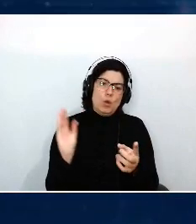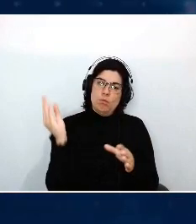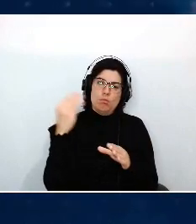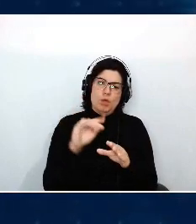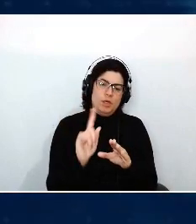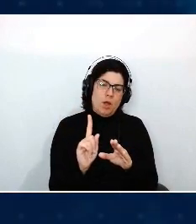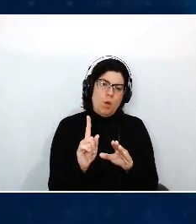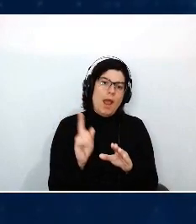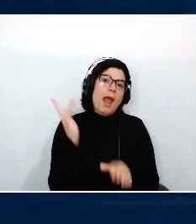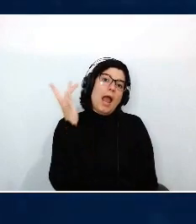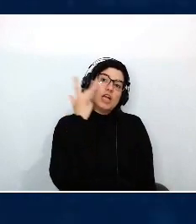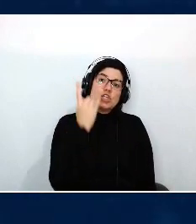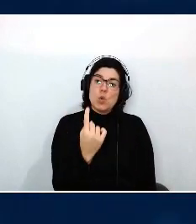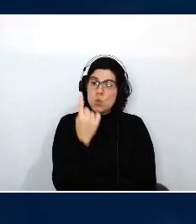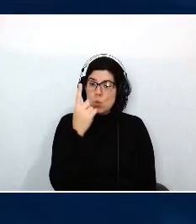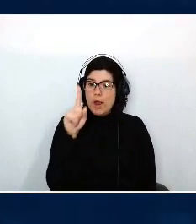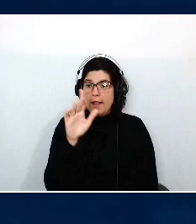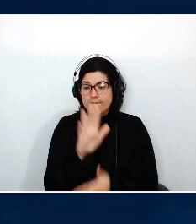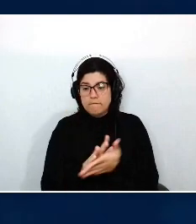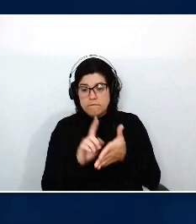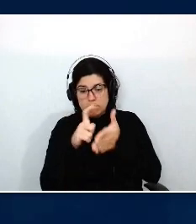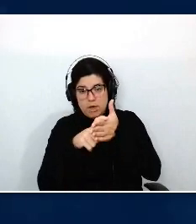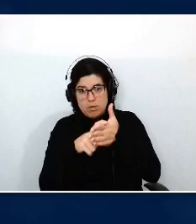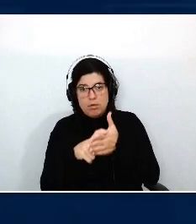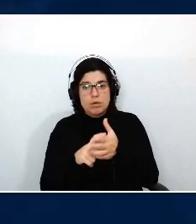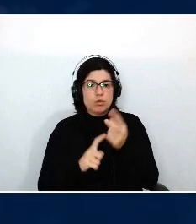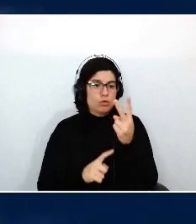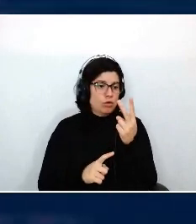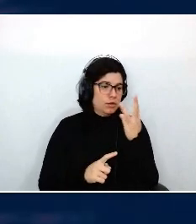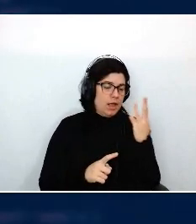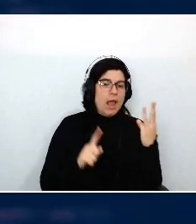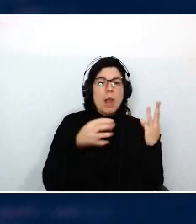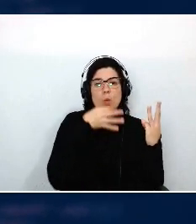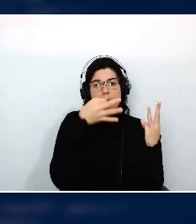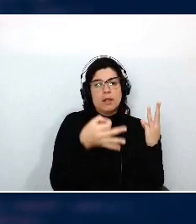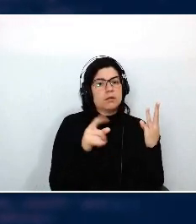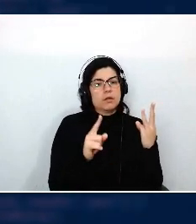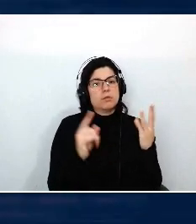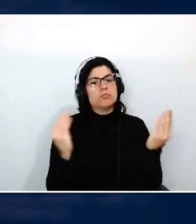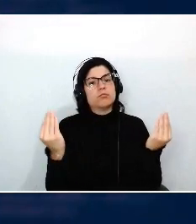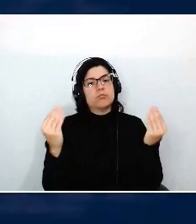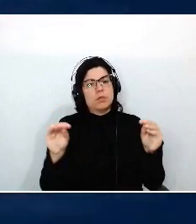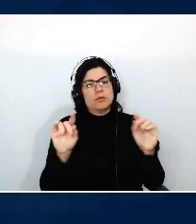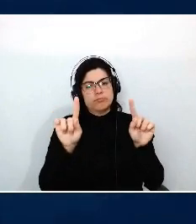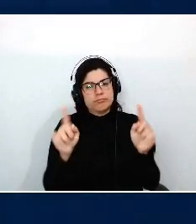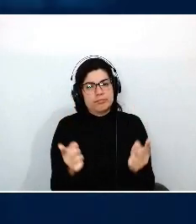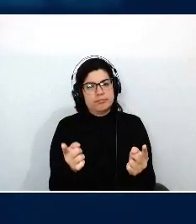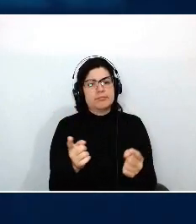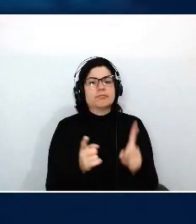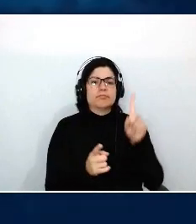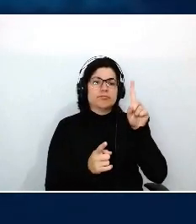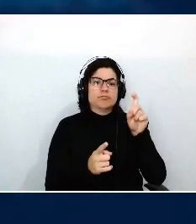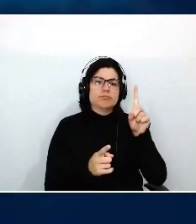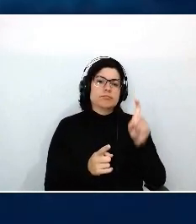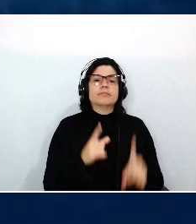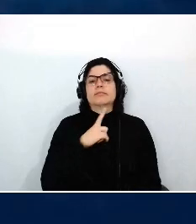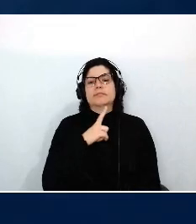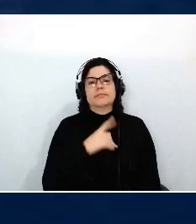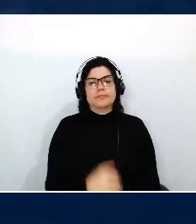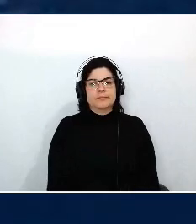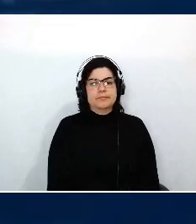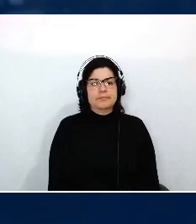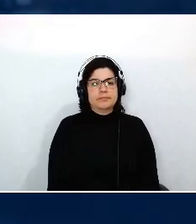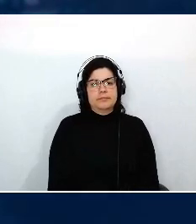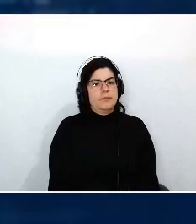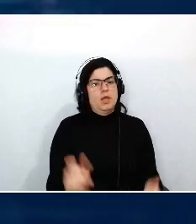achar que o 1 é uma função e o 2 e o 3 são argumentos dessa função, você passa esse carinha aqui. E aí você tem, tipo, não faz o